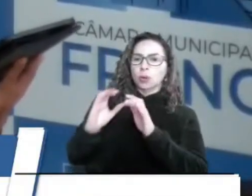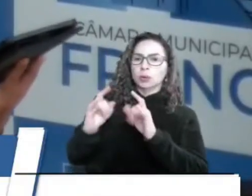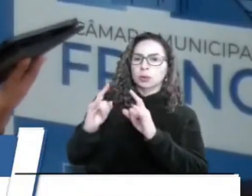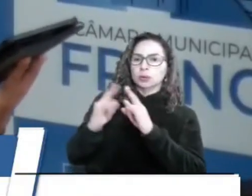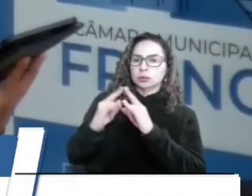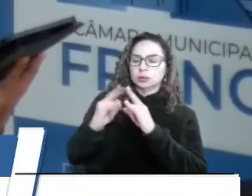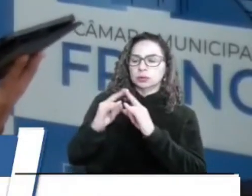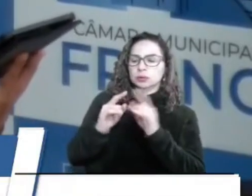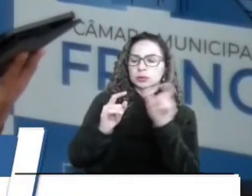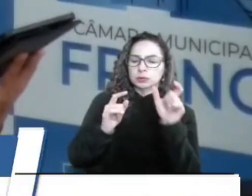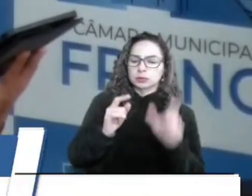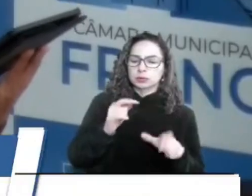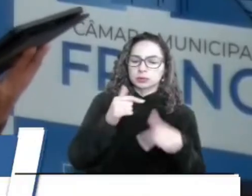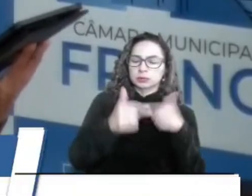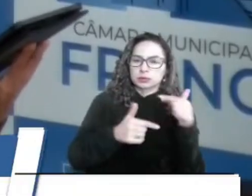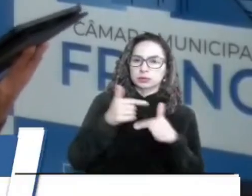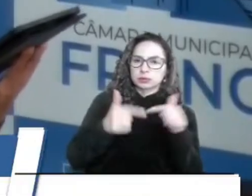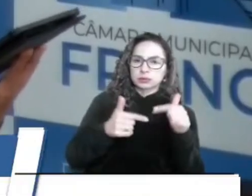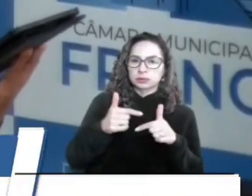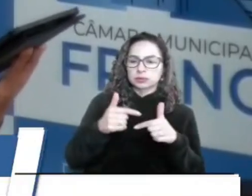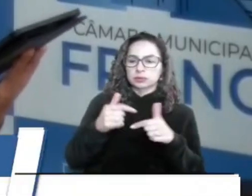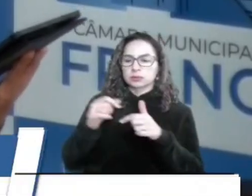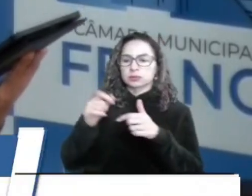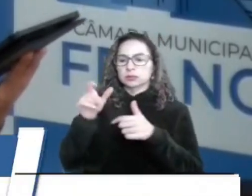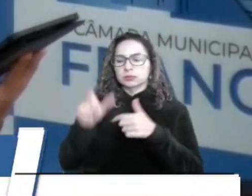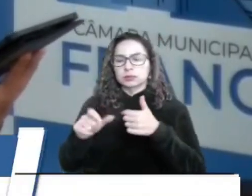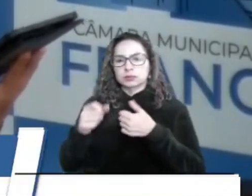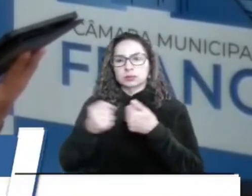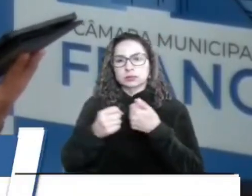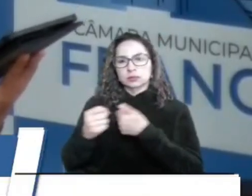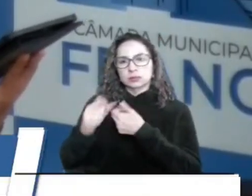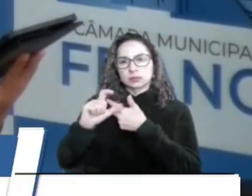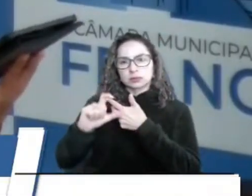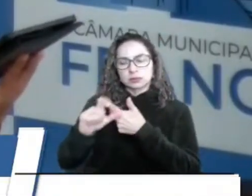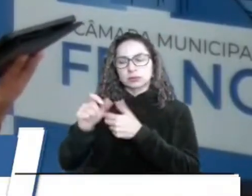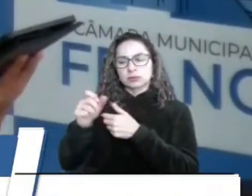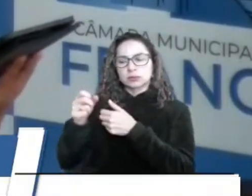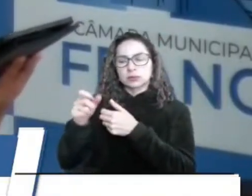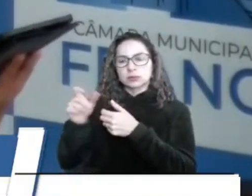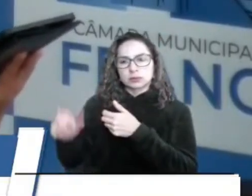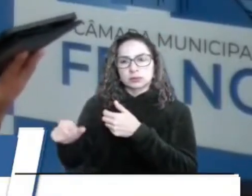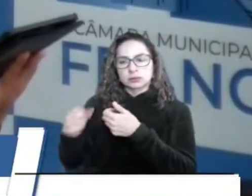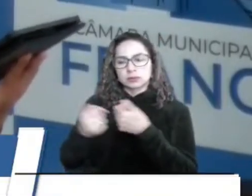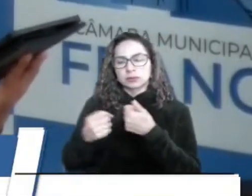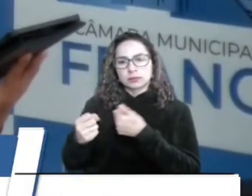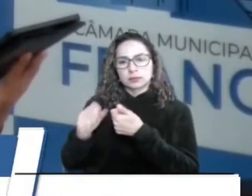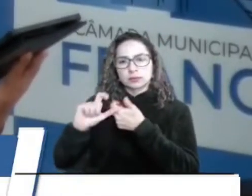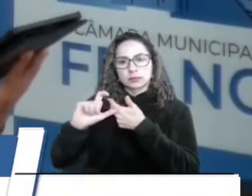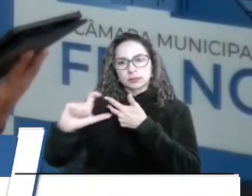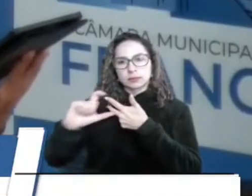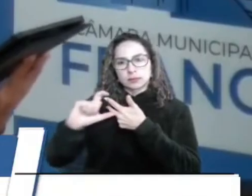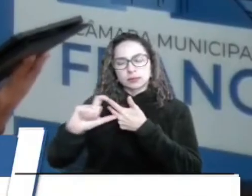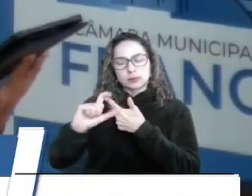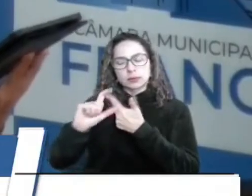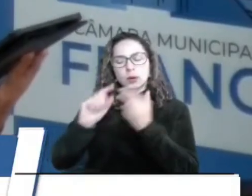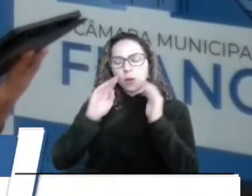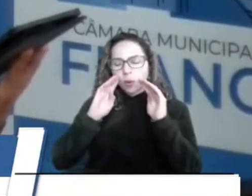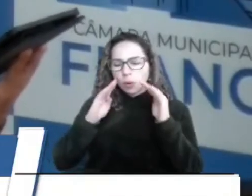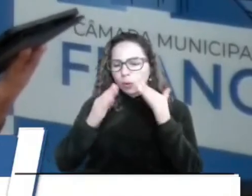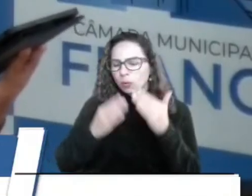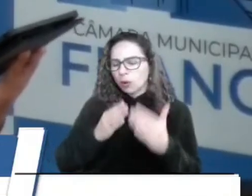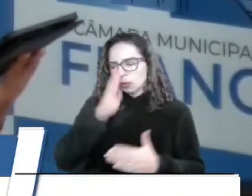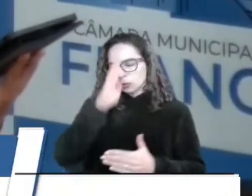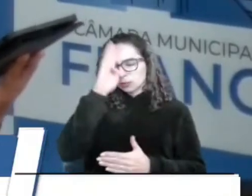os servidores, o Legislativo e o Executivo, com foco absoluto